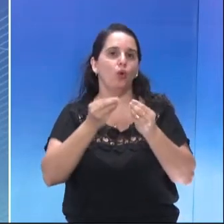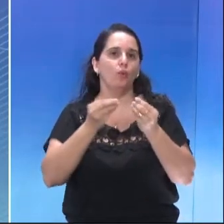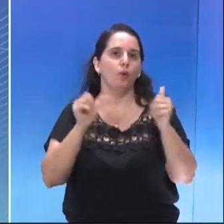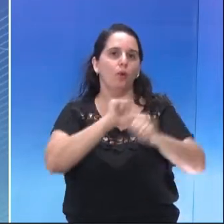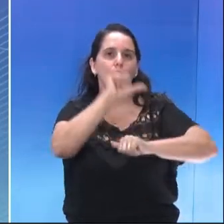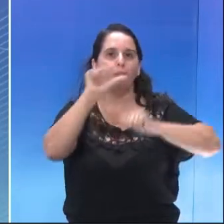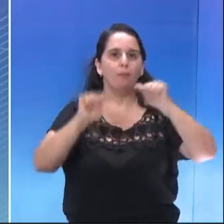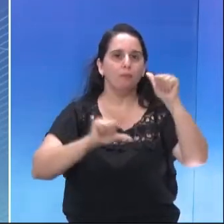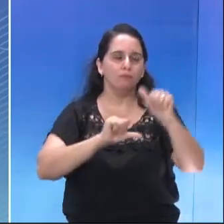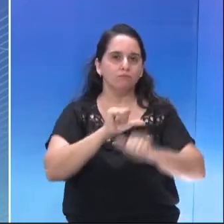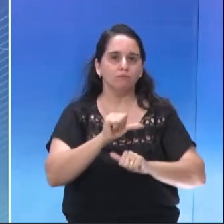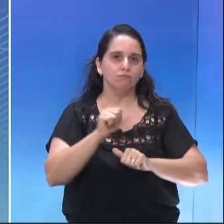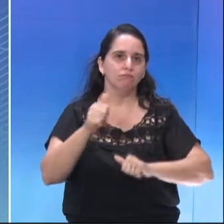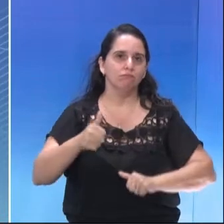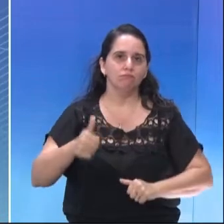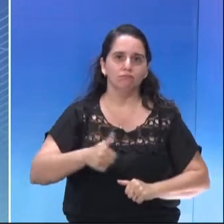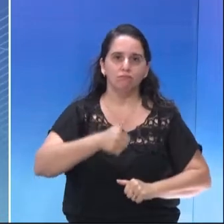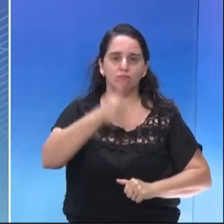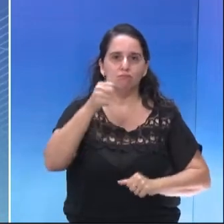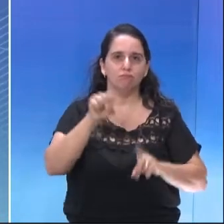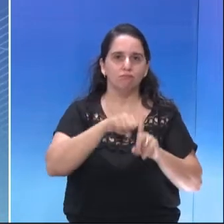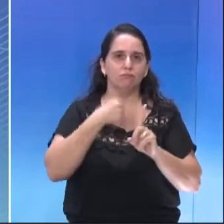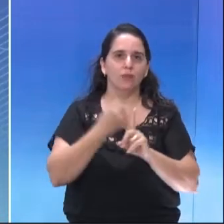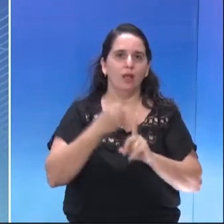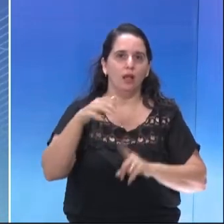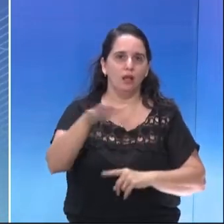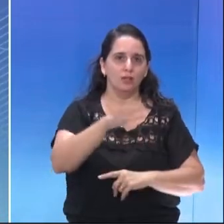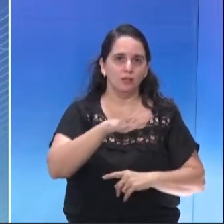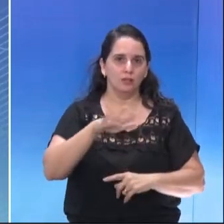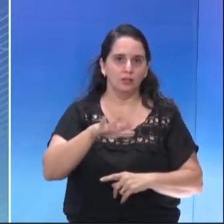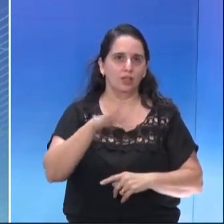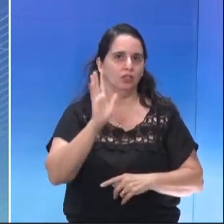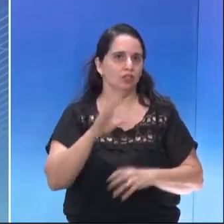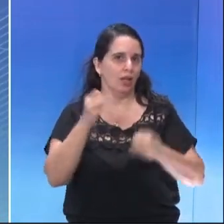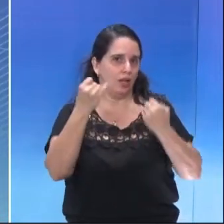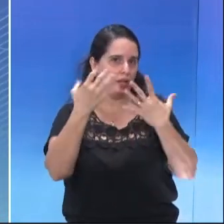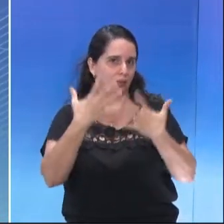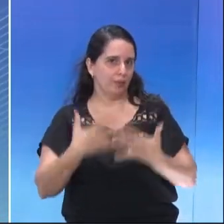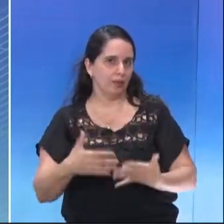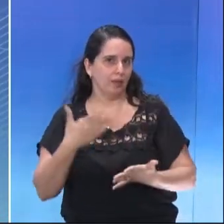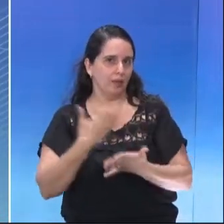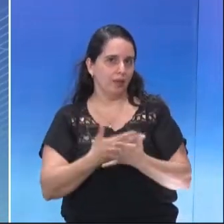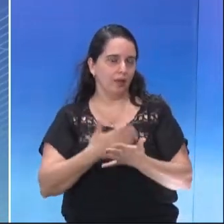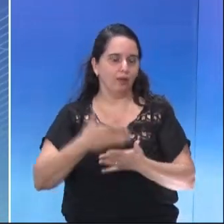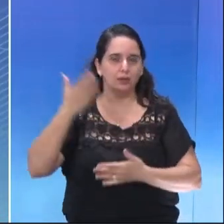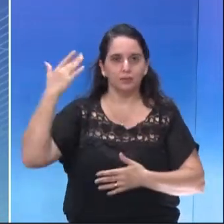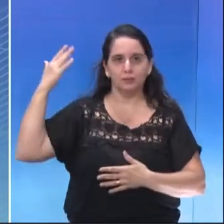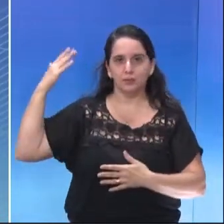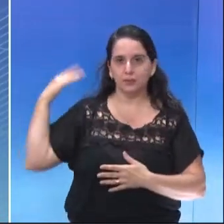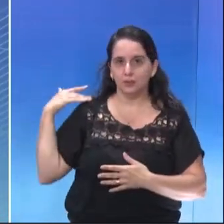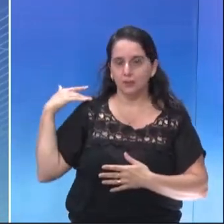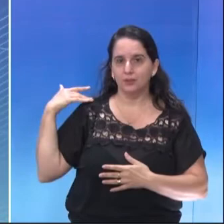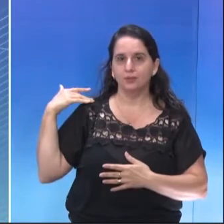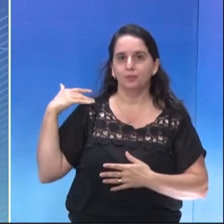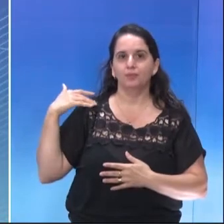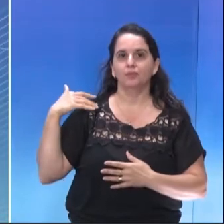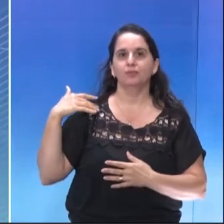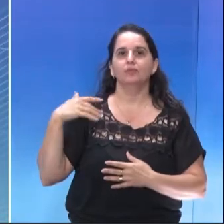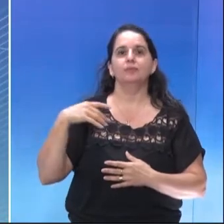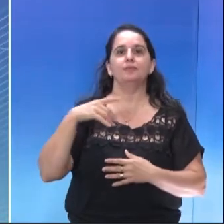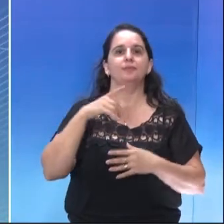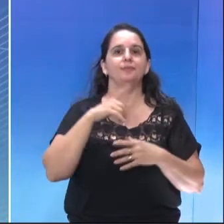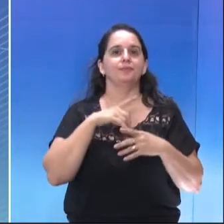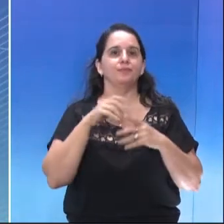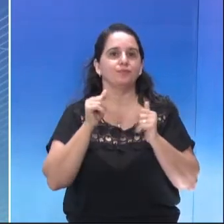melhoria, ela passa, nós já falamos disso em encontros anteriores, ela passa por todo o